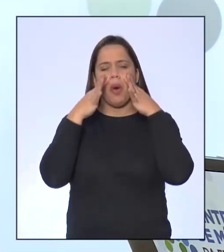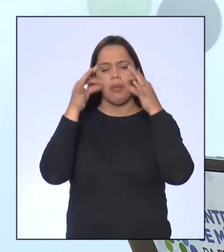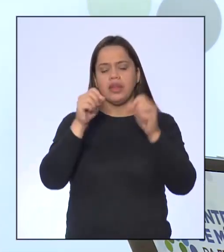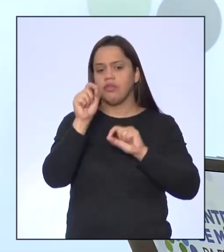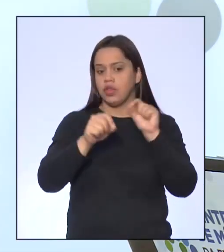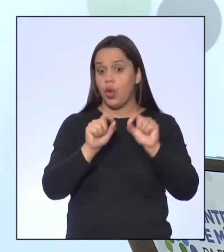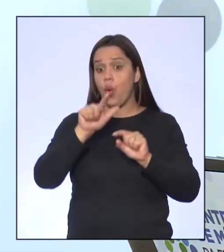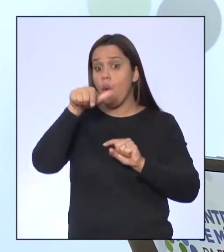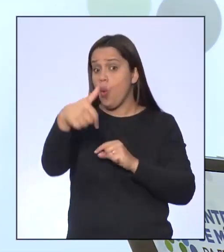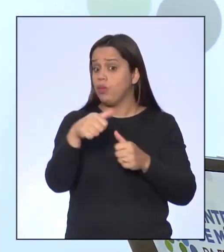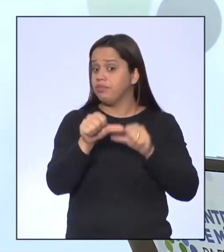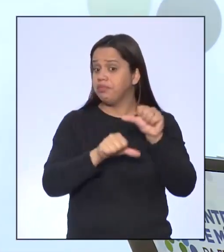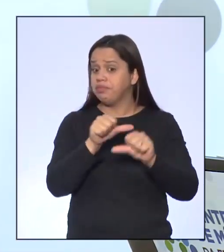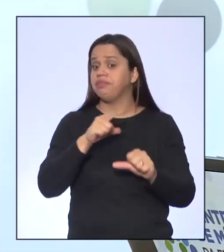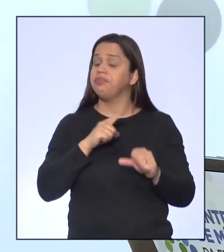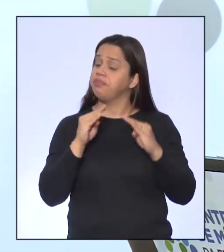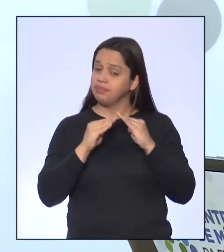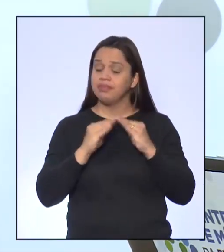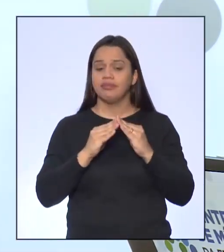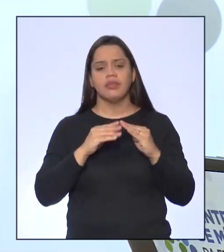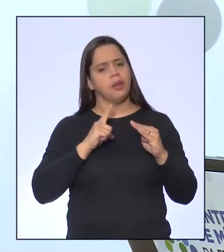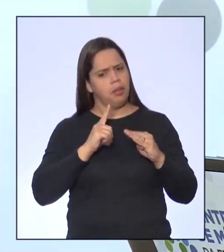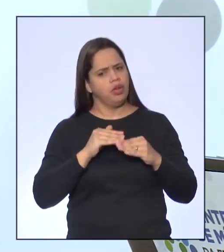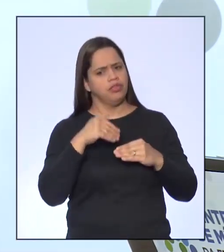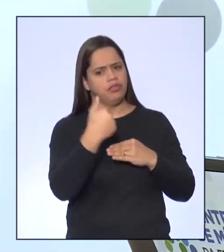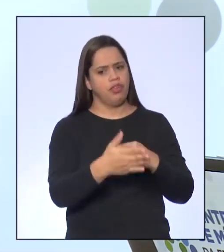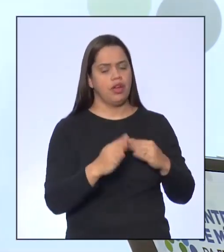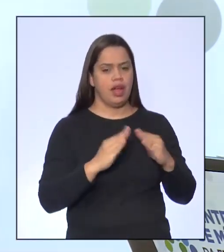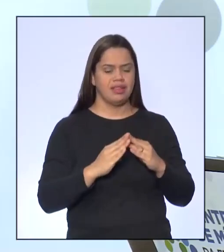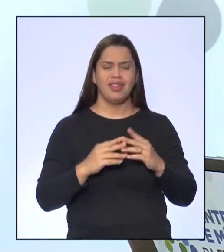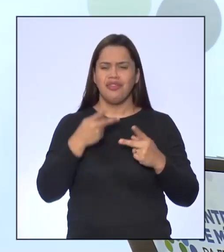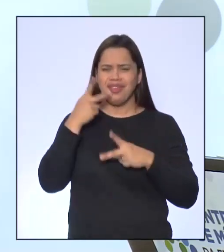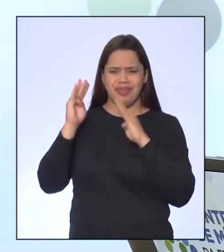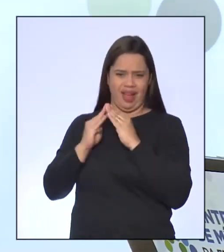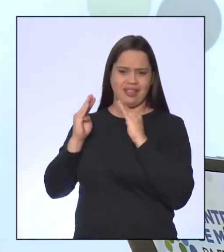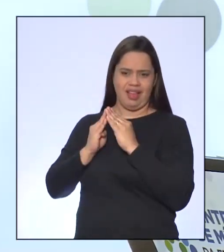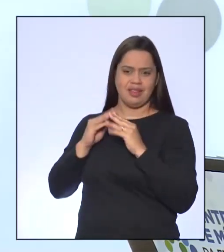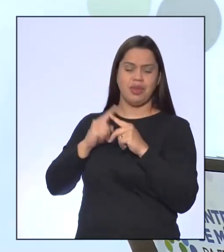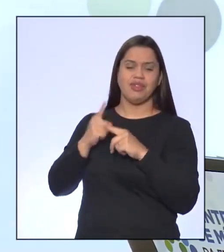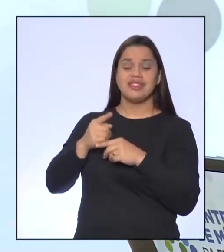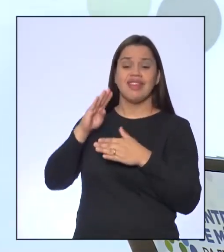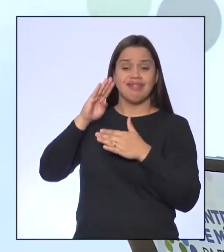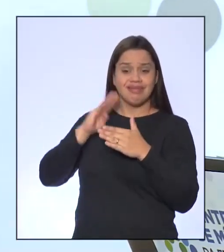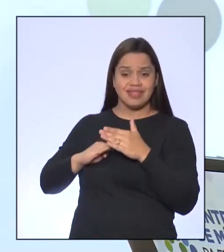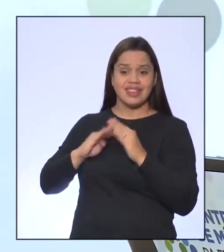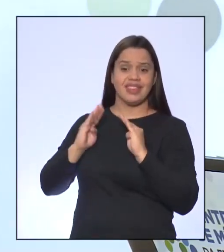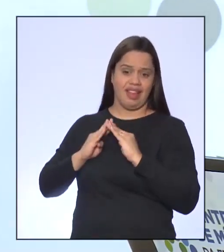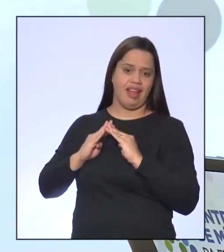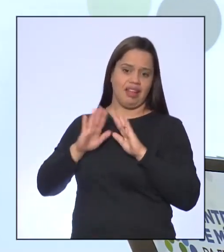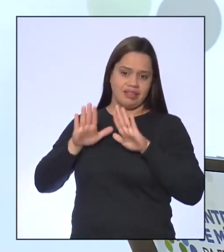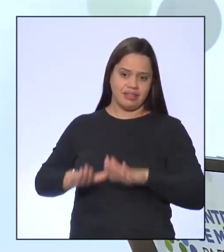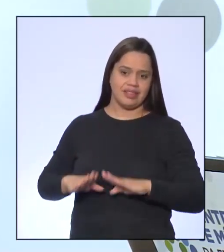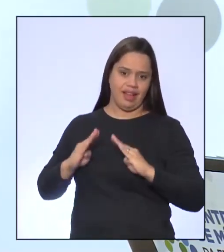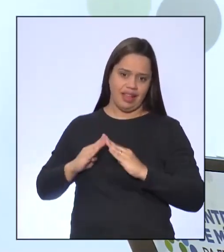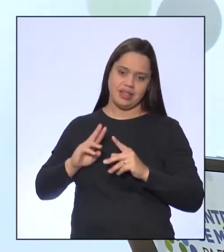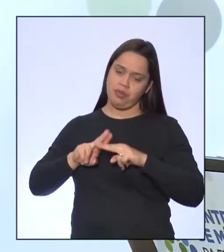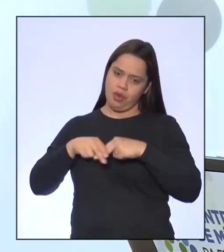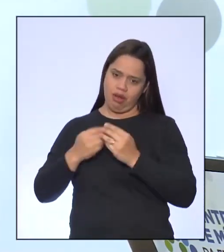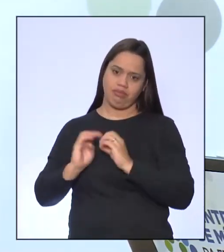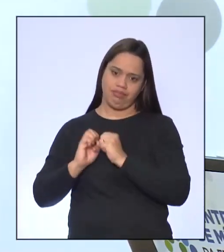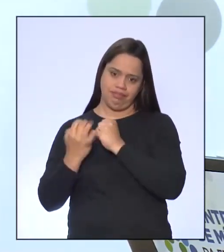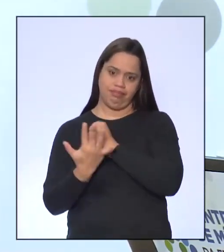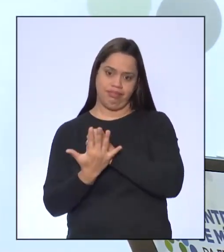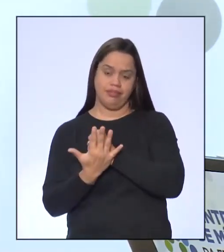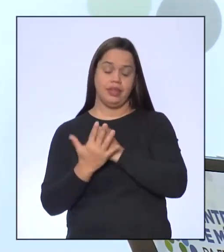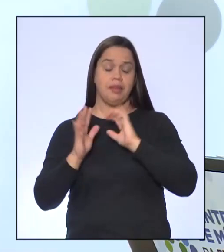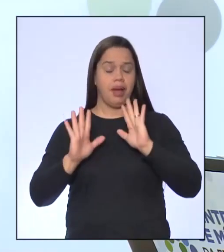em casa, né? Também pode ser fora de casa. Eu estou falando em casa porque vocês estão bastante em casa agora, né, com esse confinamento, então dá para a gente